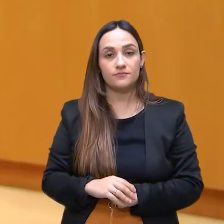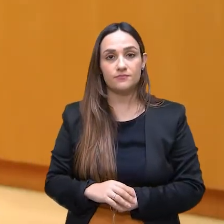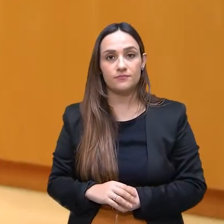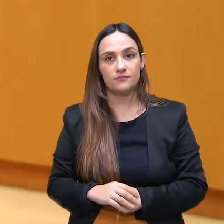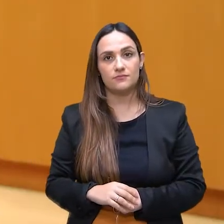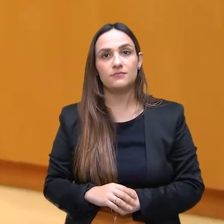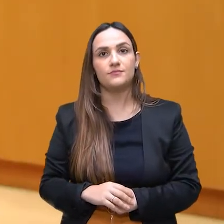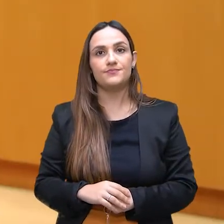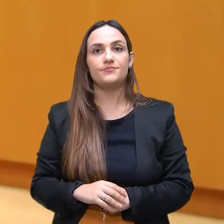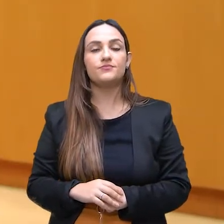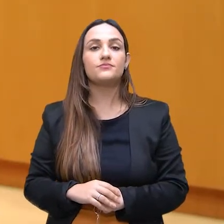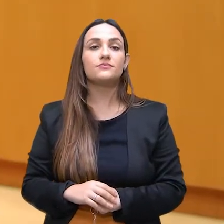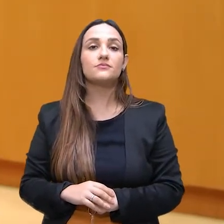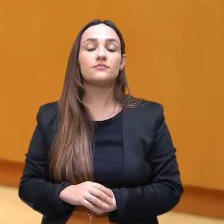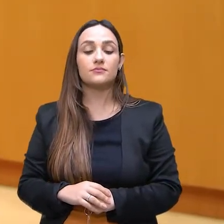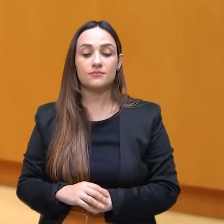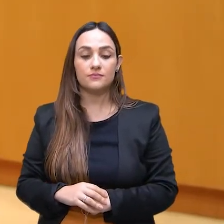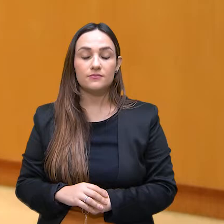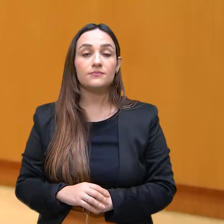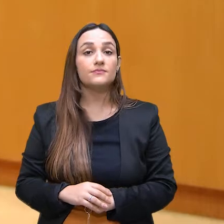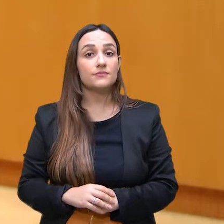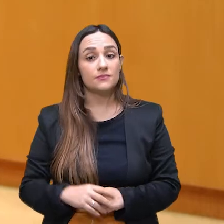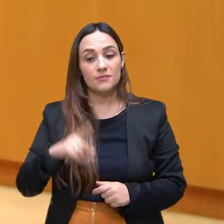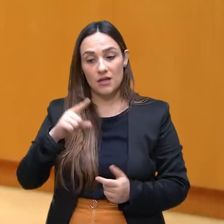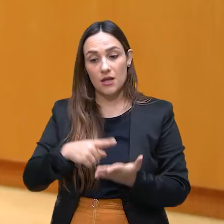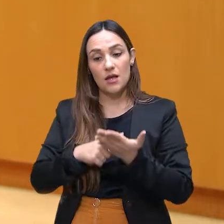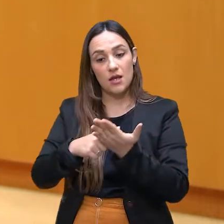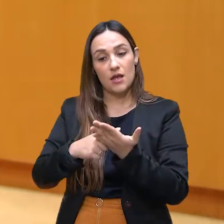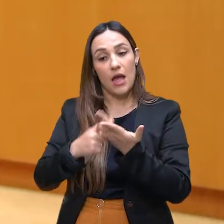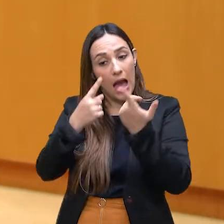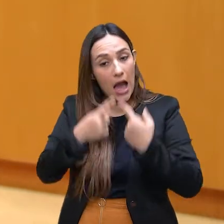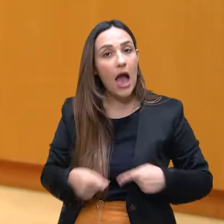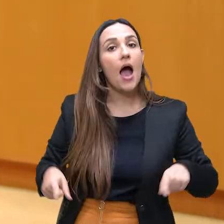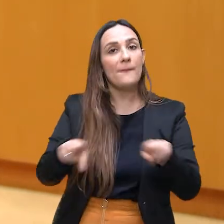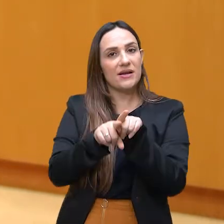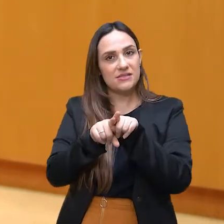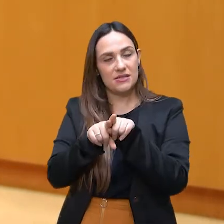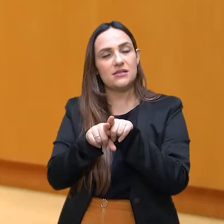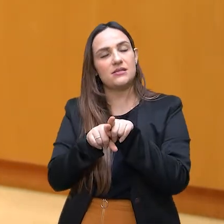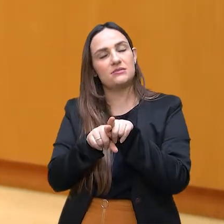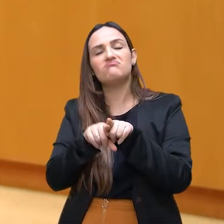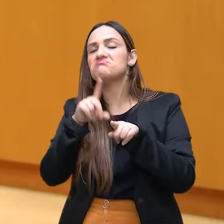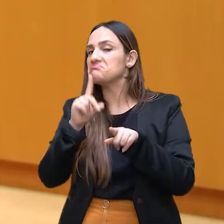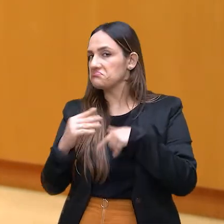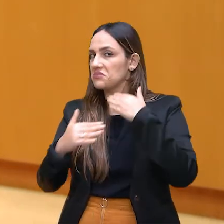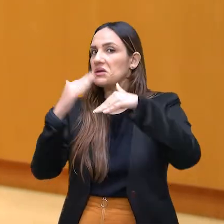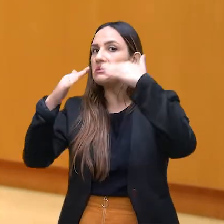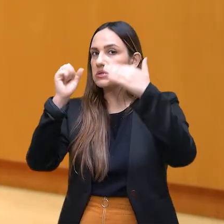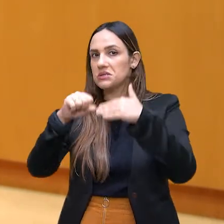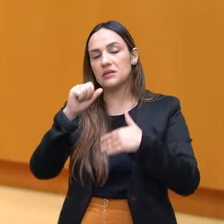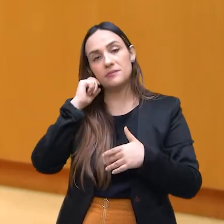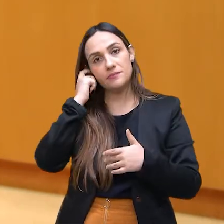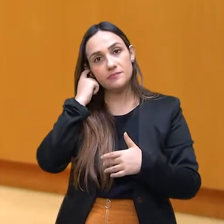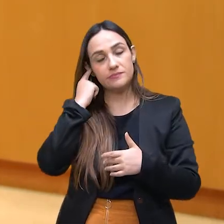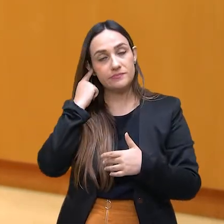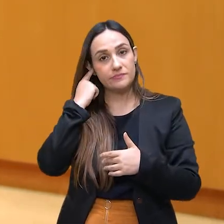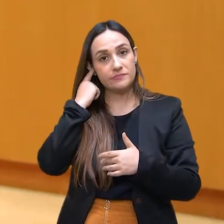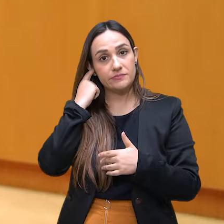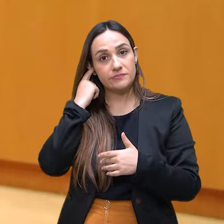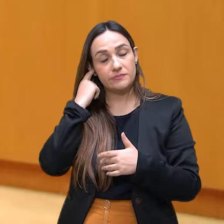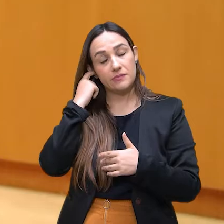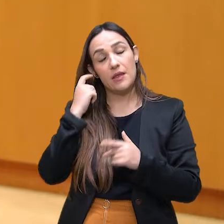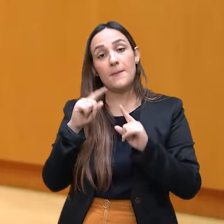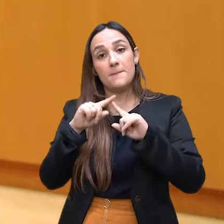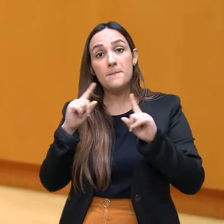acordos, convênios, né, que eu citei, foi um avanço realmente. E o grande avanço vai estar